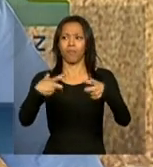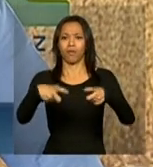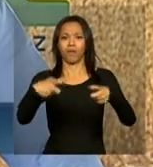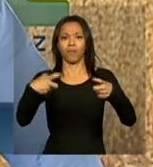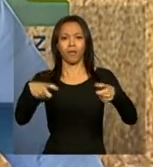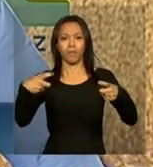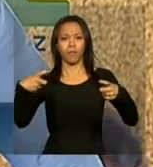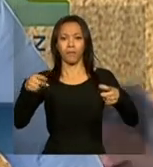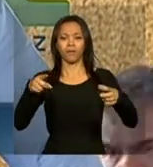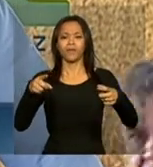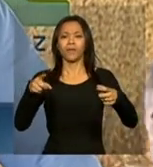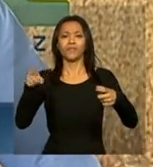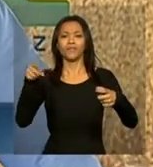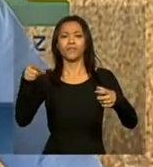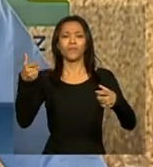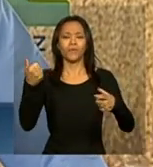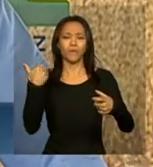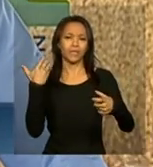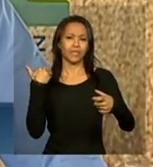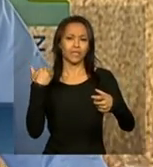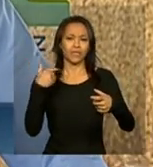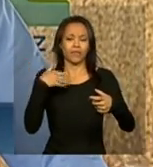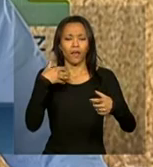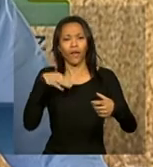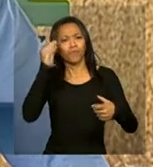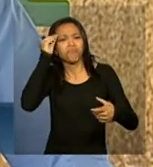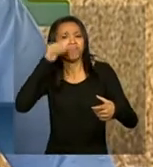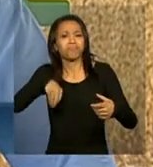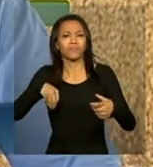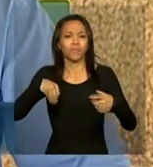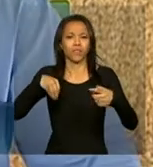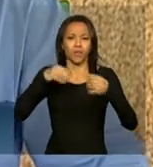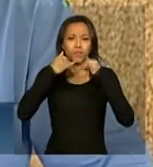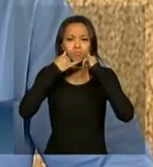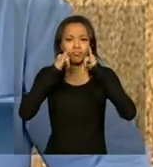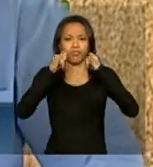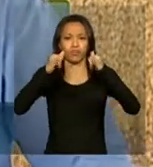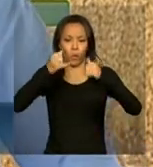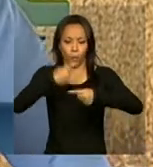foi descuidado a geração de energia.